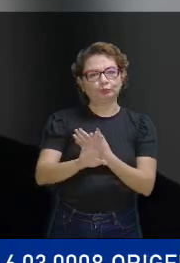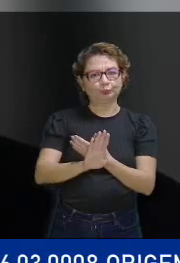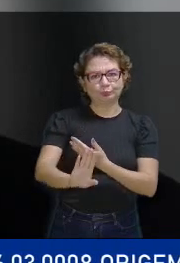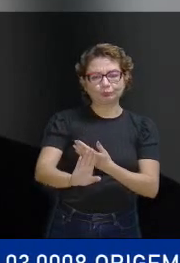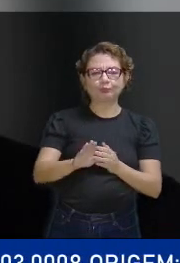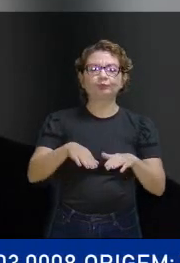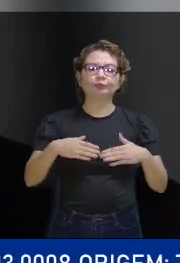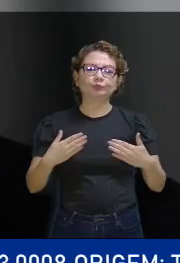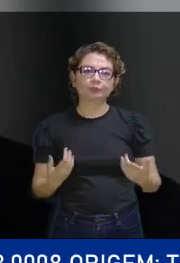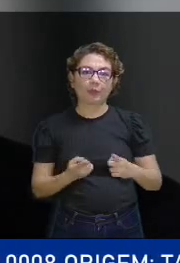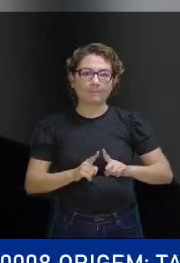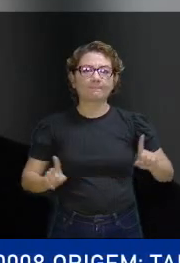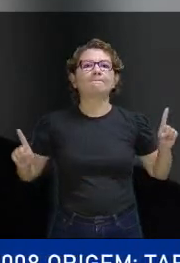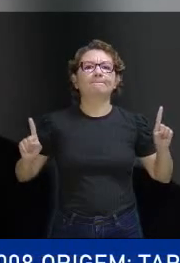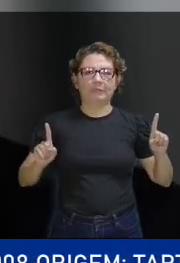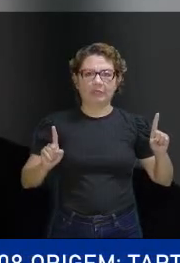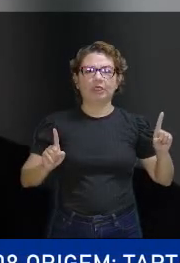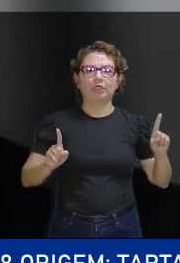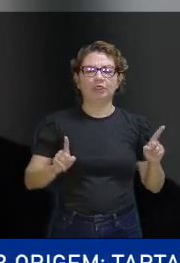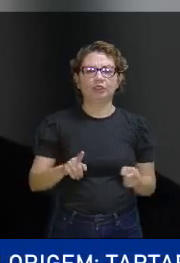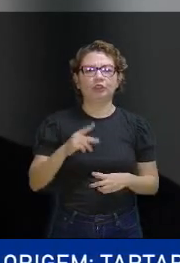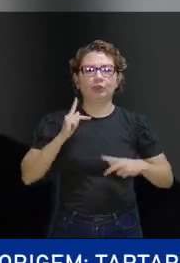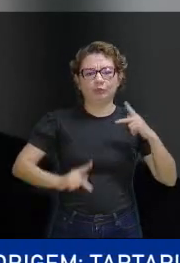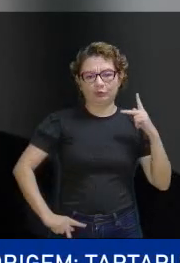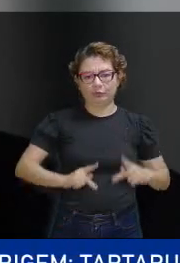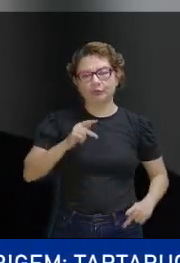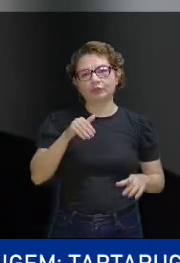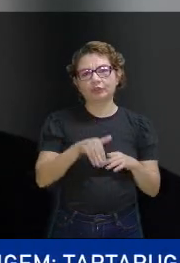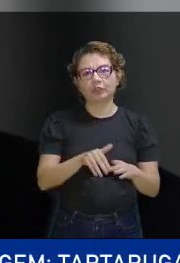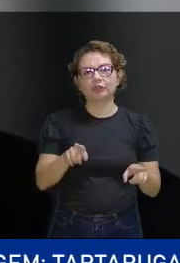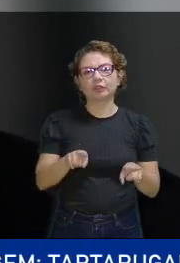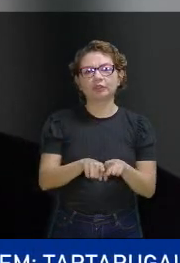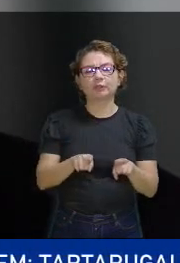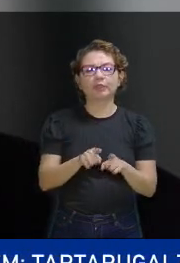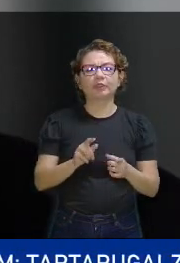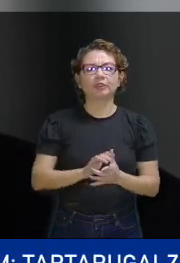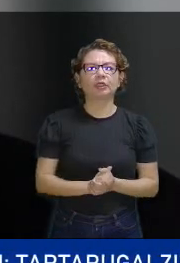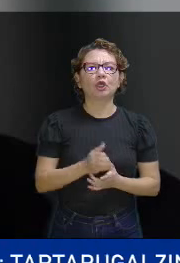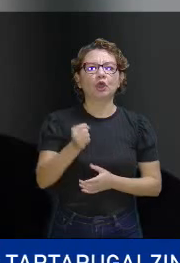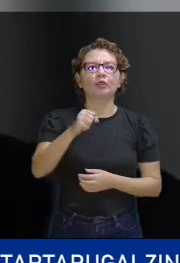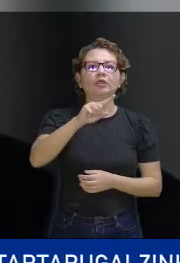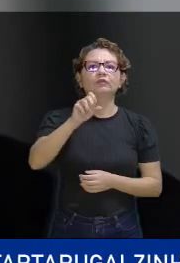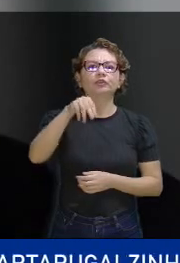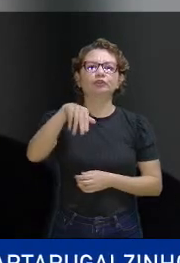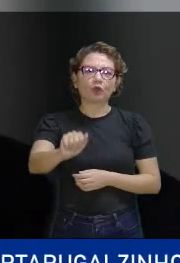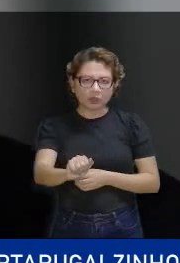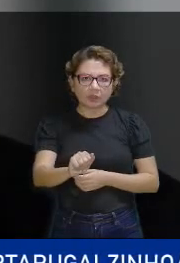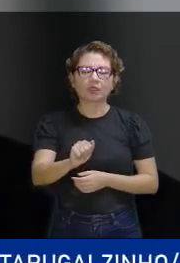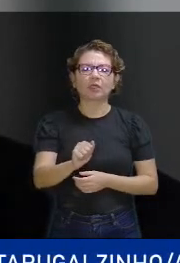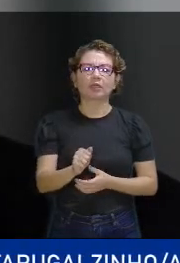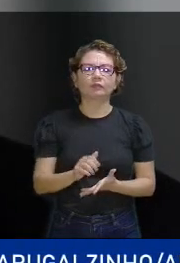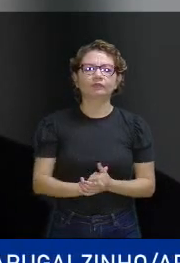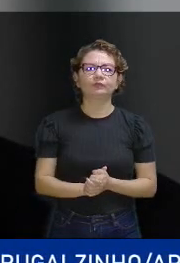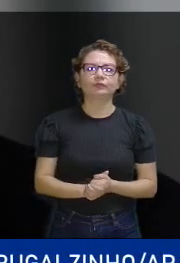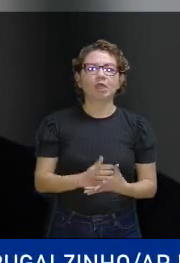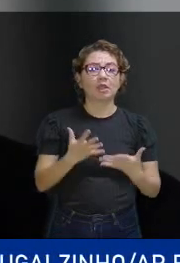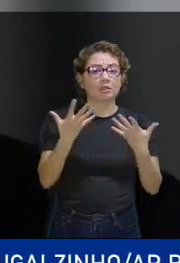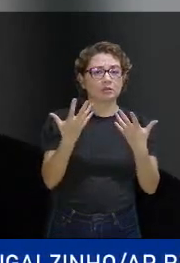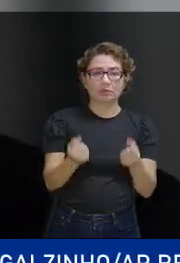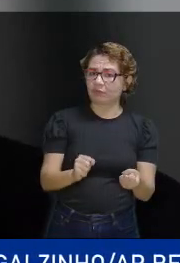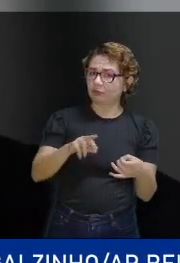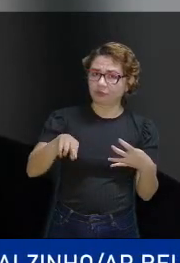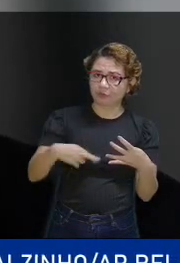Em contrarrazões, a Promotoria Eleitoral Oficiante, ante a 8ª Zona Eleitoral, pugnou pelo desprovimento do